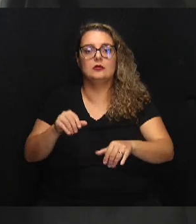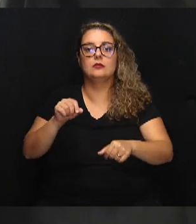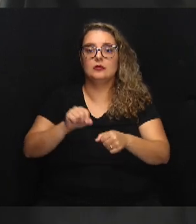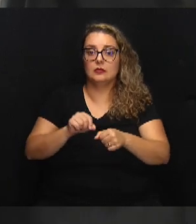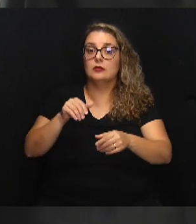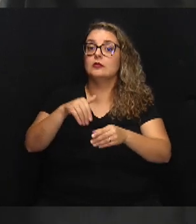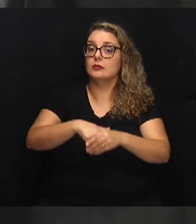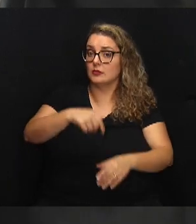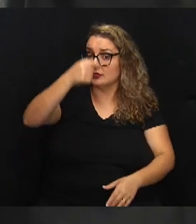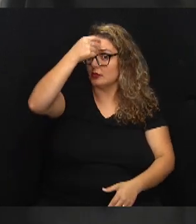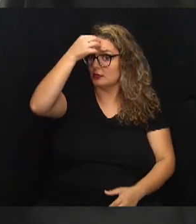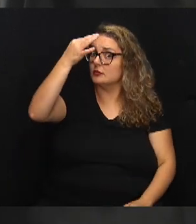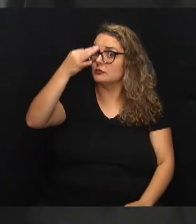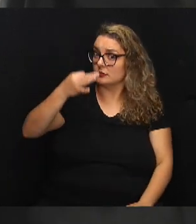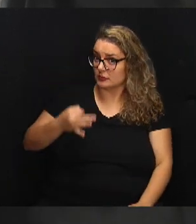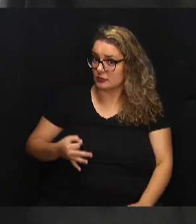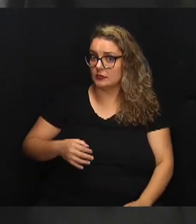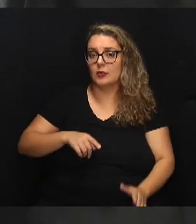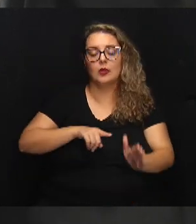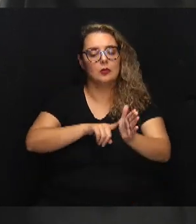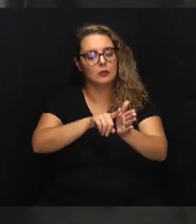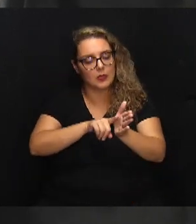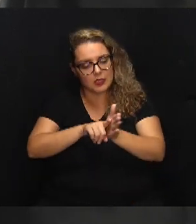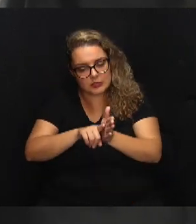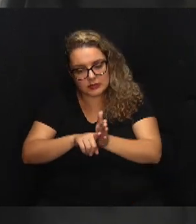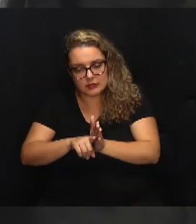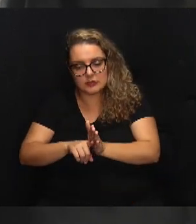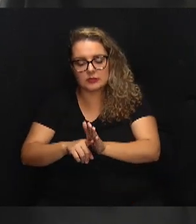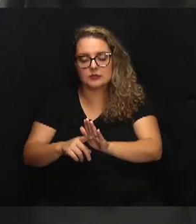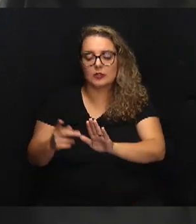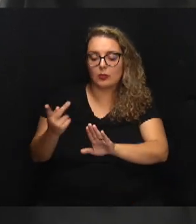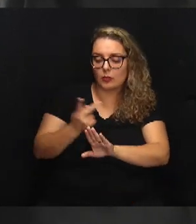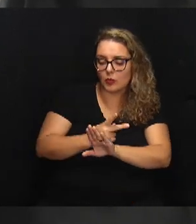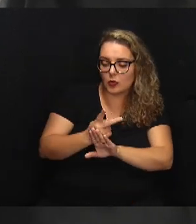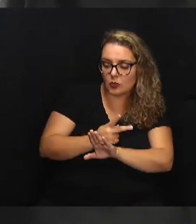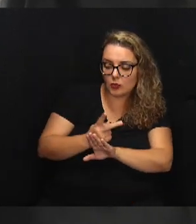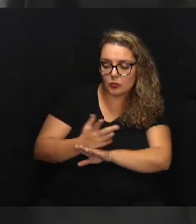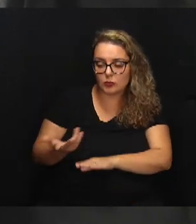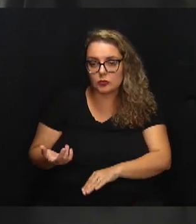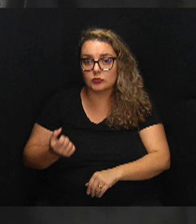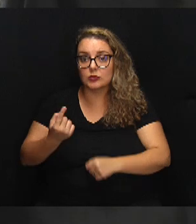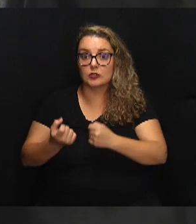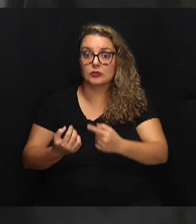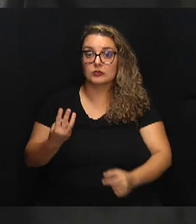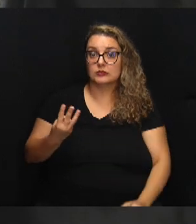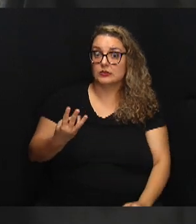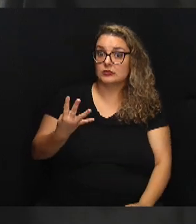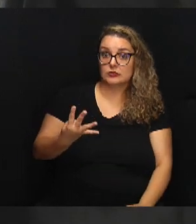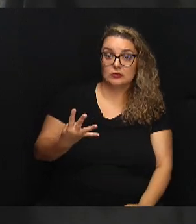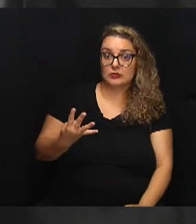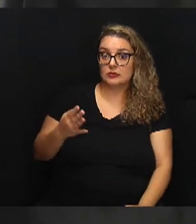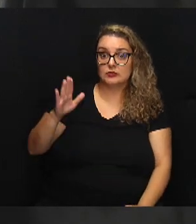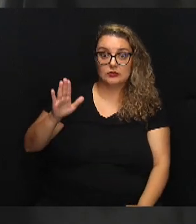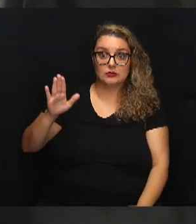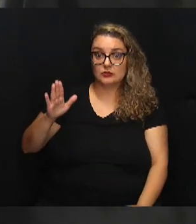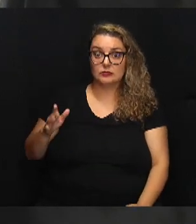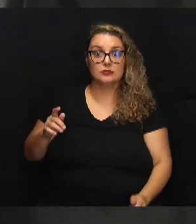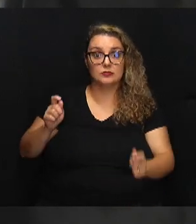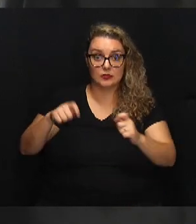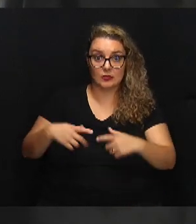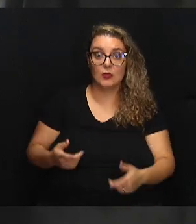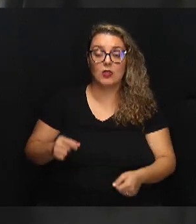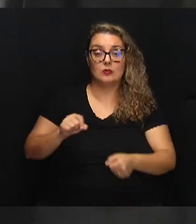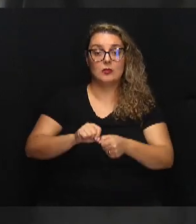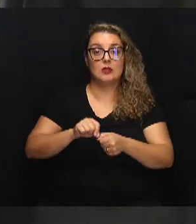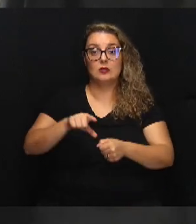muito consciente, né? Sim. Pesquisam. Tem alguns têm 3 ou 4 candidatas possíveis, mas fazem